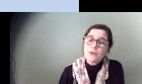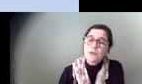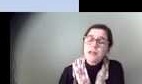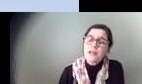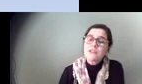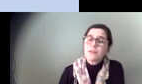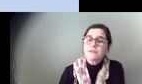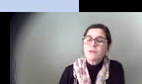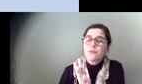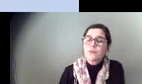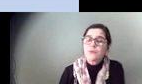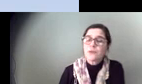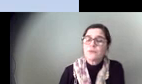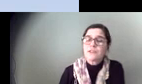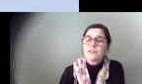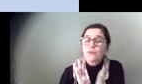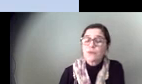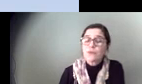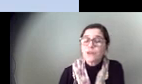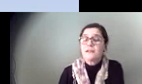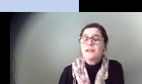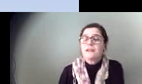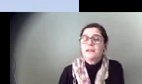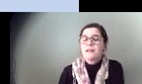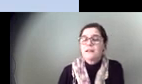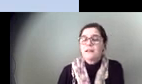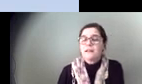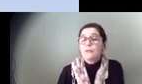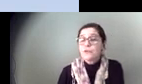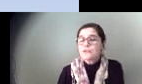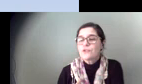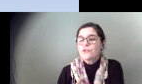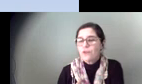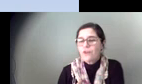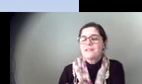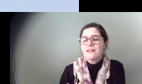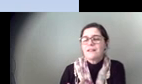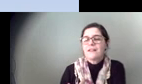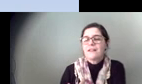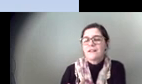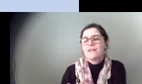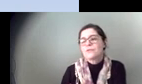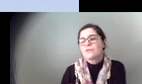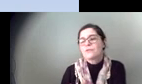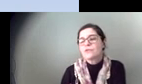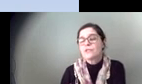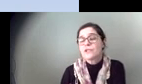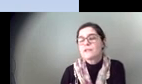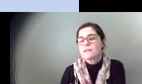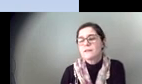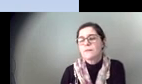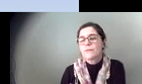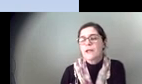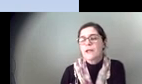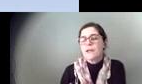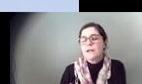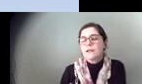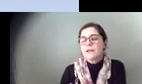um outro lado de estar aproximando o aluno, de falar assim, olha, né, muitos de nós, né, nós somos de uma